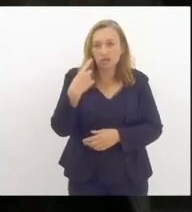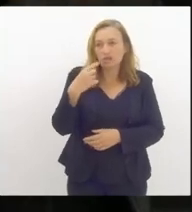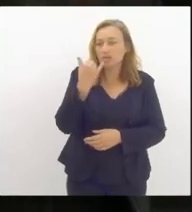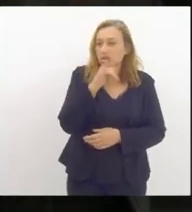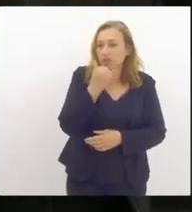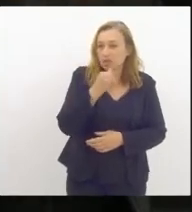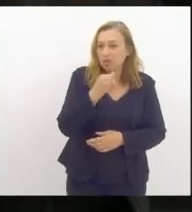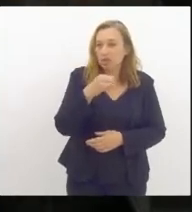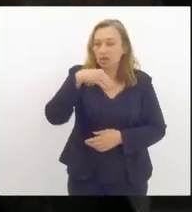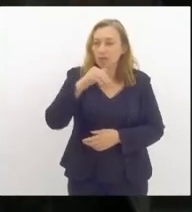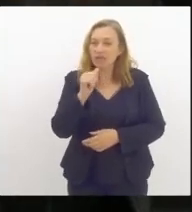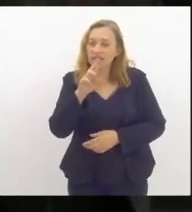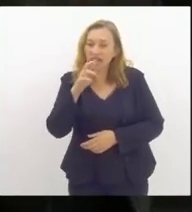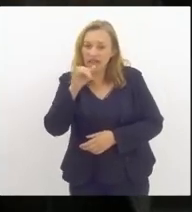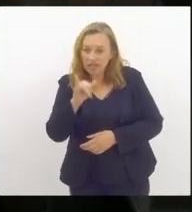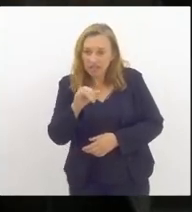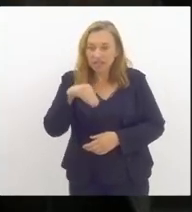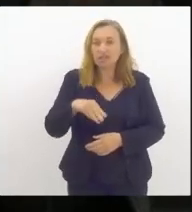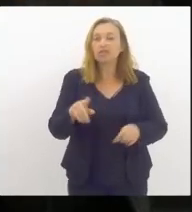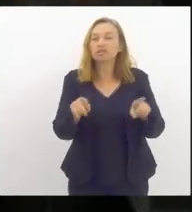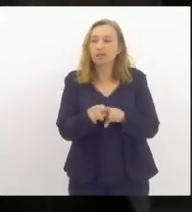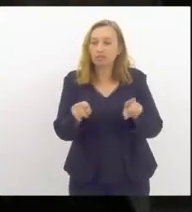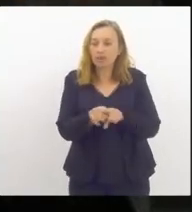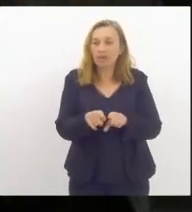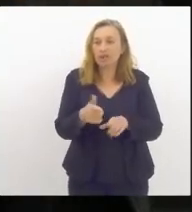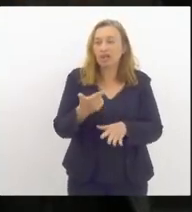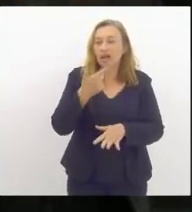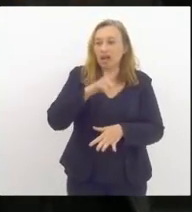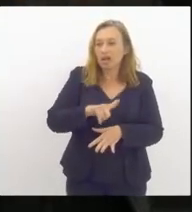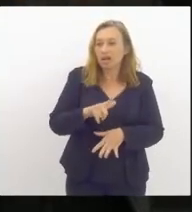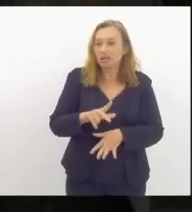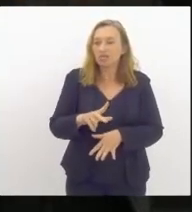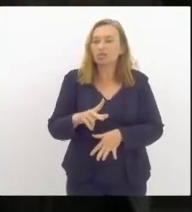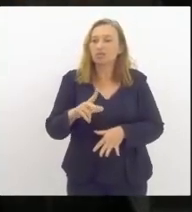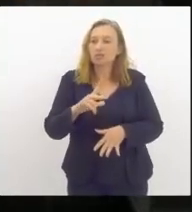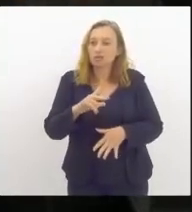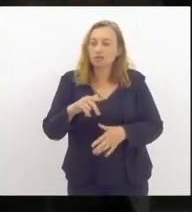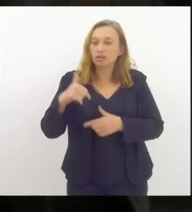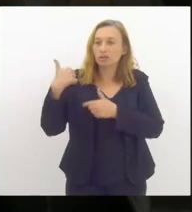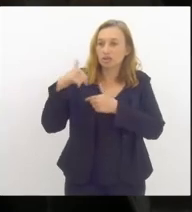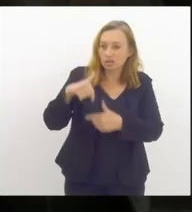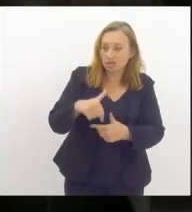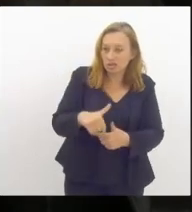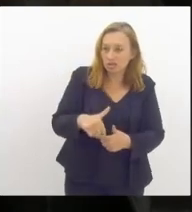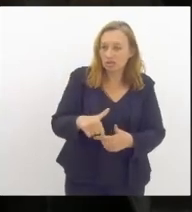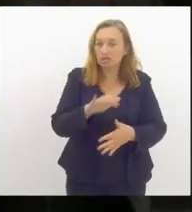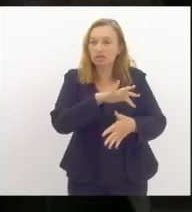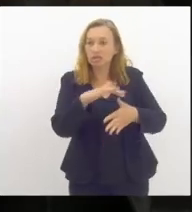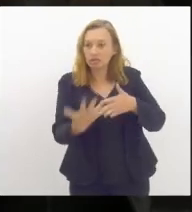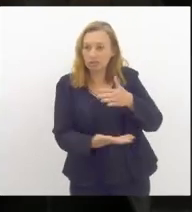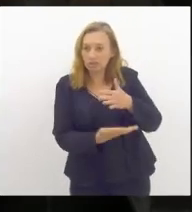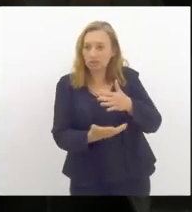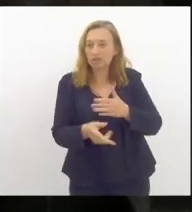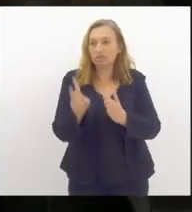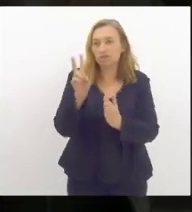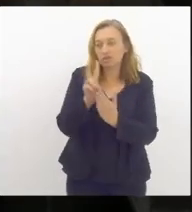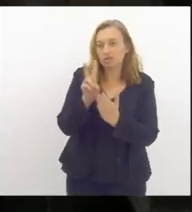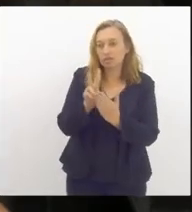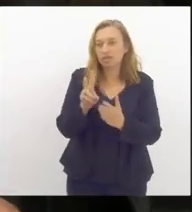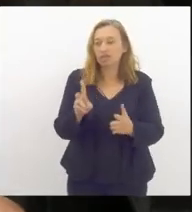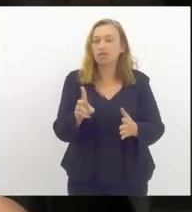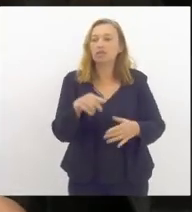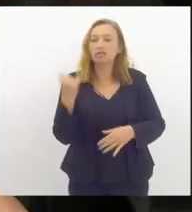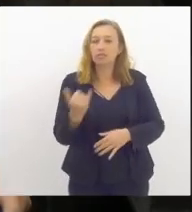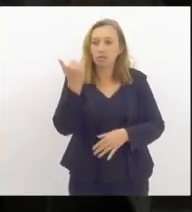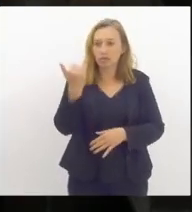é o Mandarim mas referiu também as línguas dos nossos povos tradicionais ele tem também a língua brasileira de sinais que neste caso